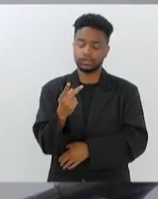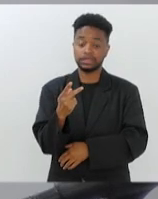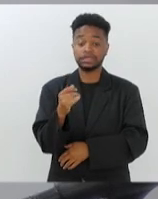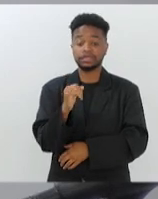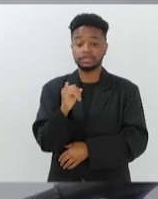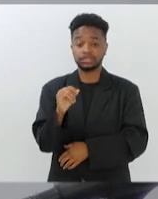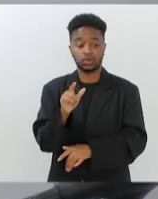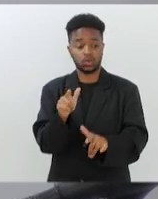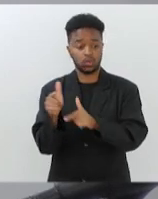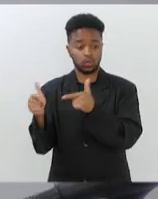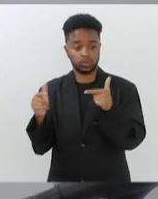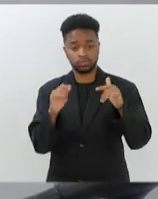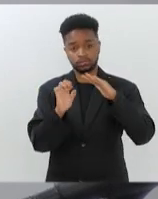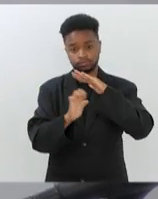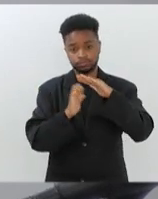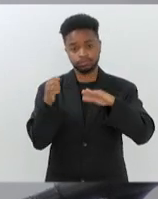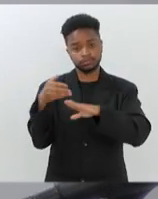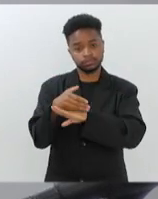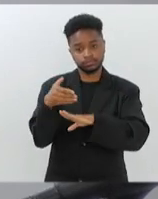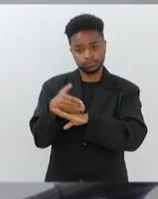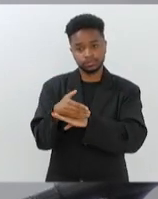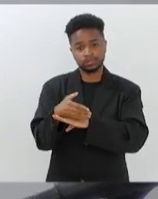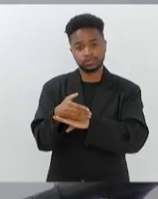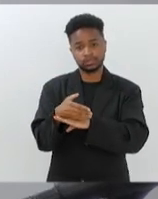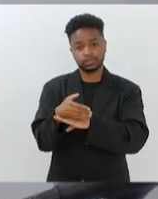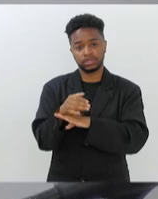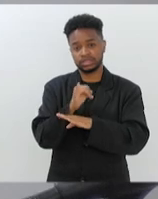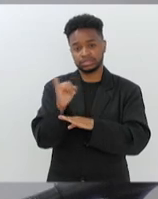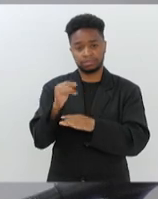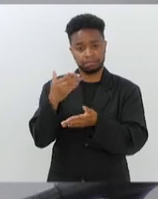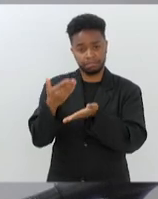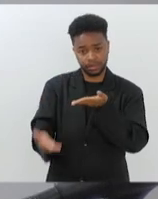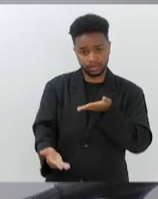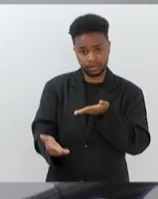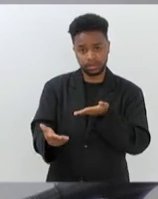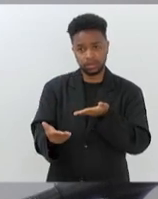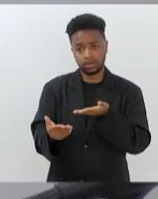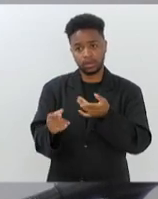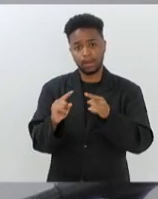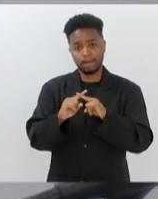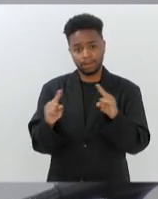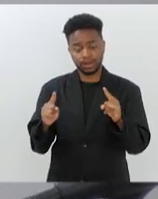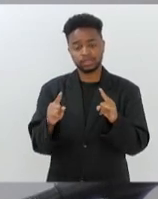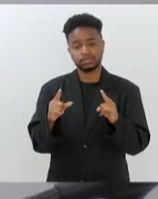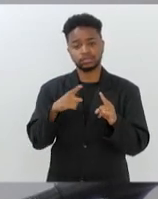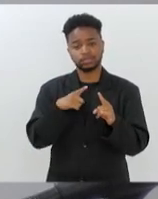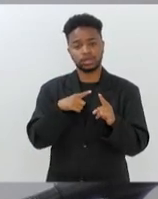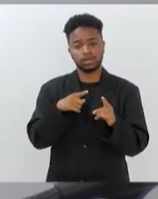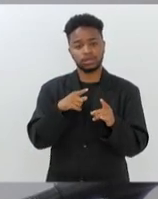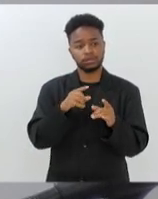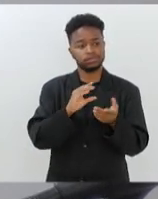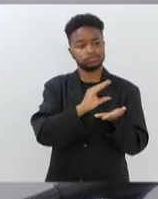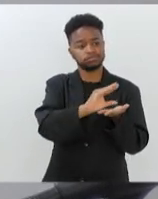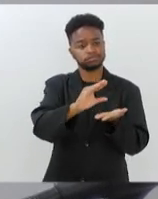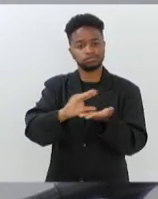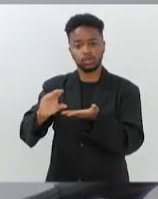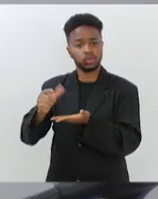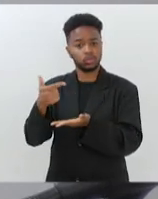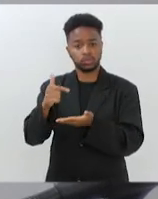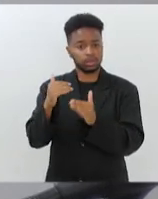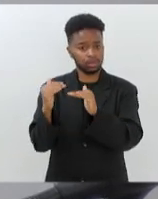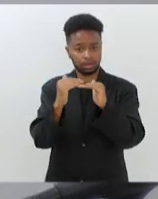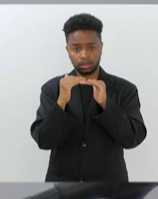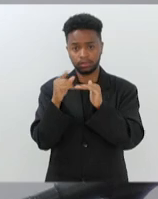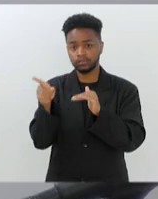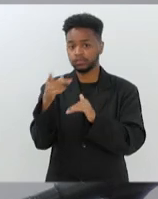que as demais agências participam daquela campanha Mesmo tendo sido derrotadas mas sim da distribuição não há equilíbrio algum porque o Senhor me disse que